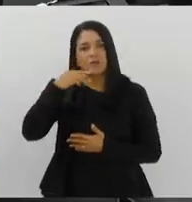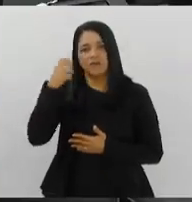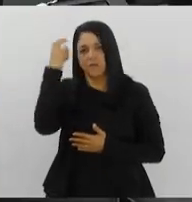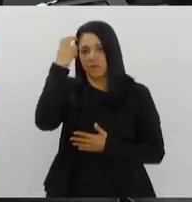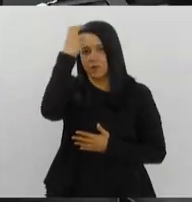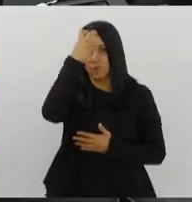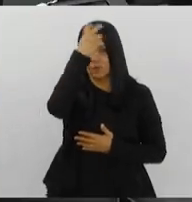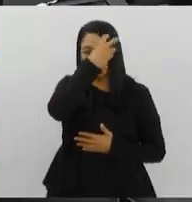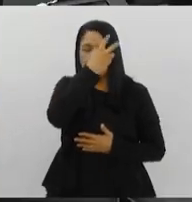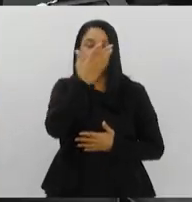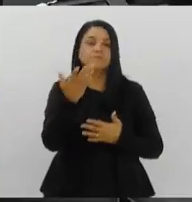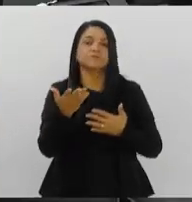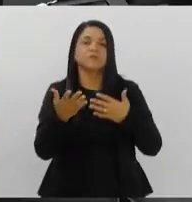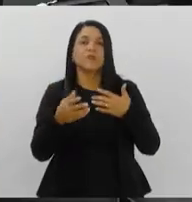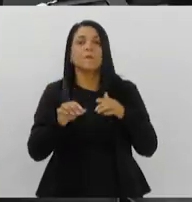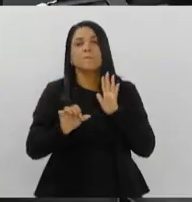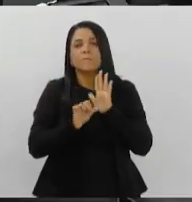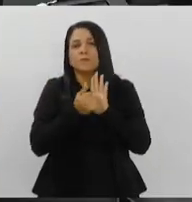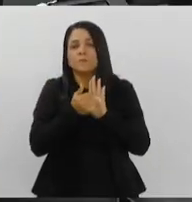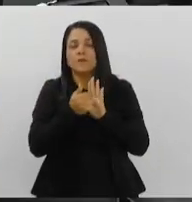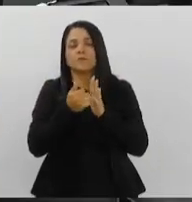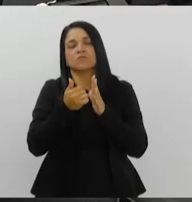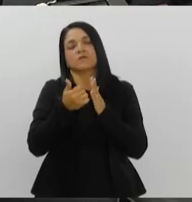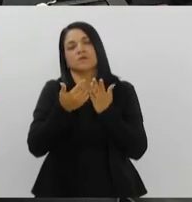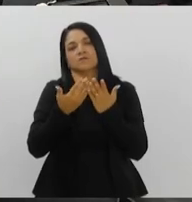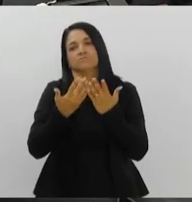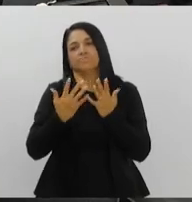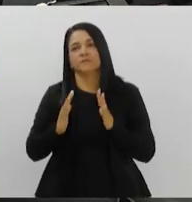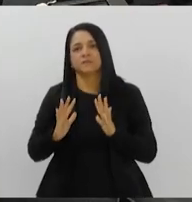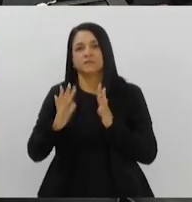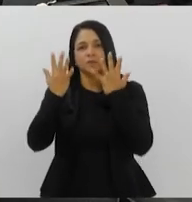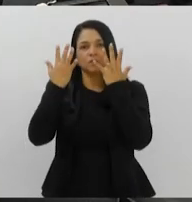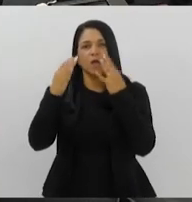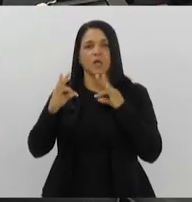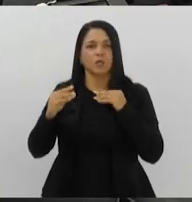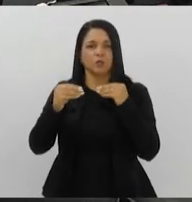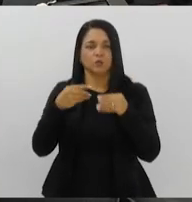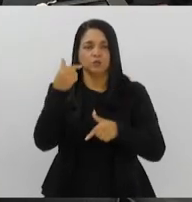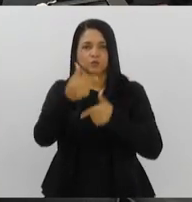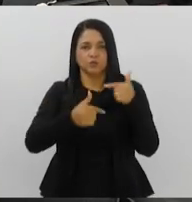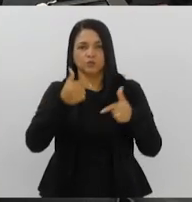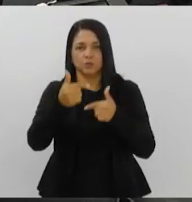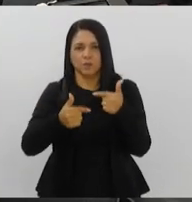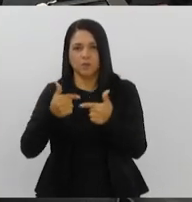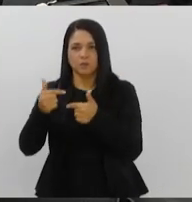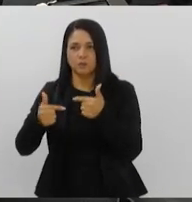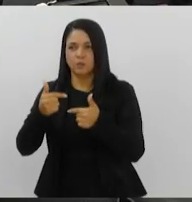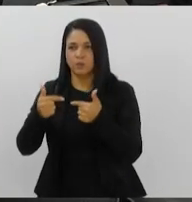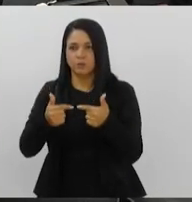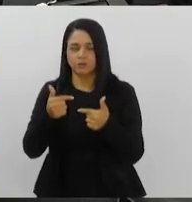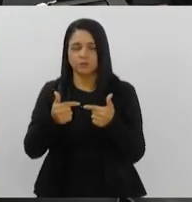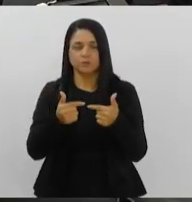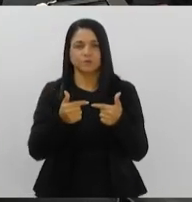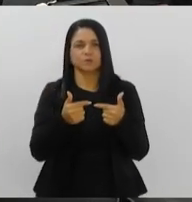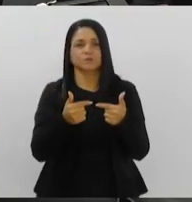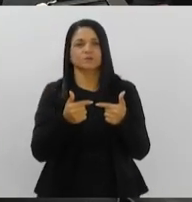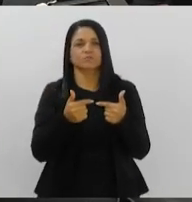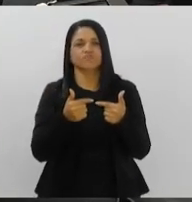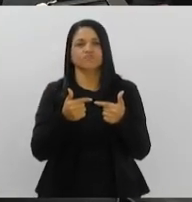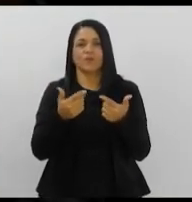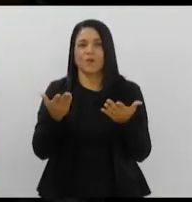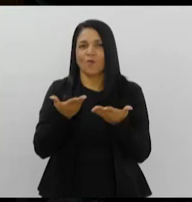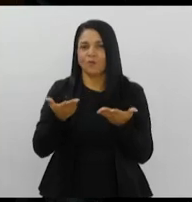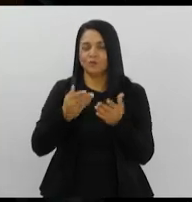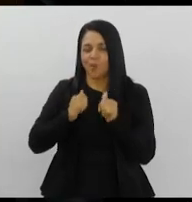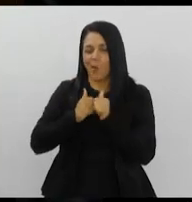Presidenta, em primeiro lugar, saudar a todos os trabalhadores e trabalhadoras que estão aqui